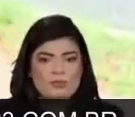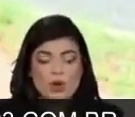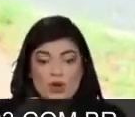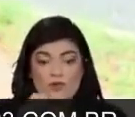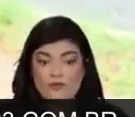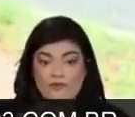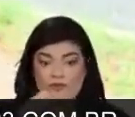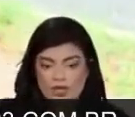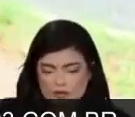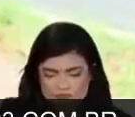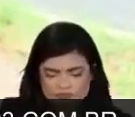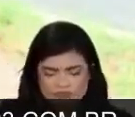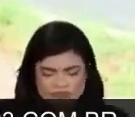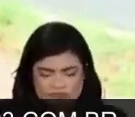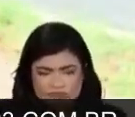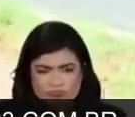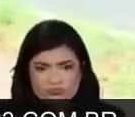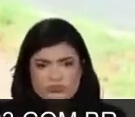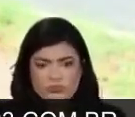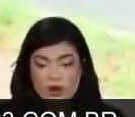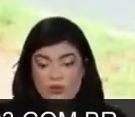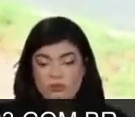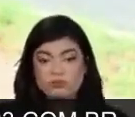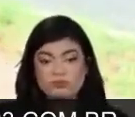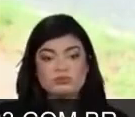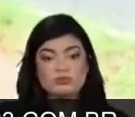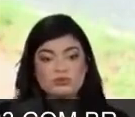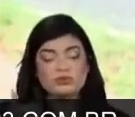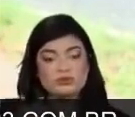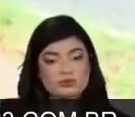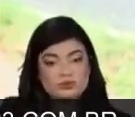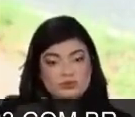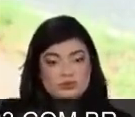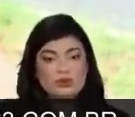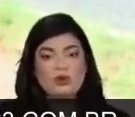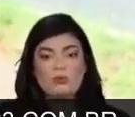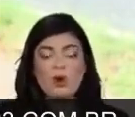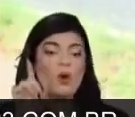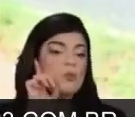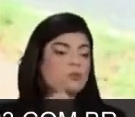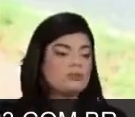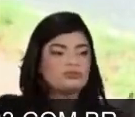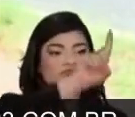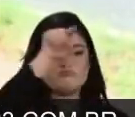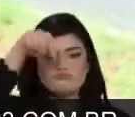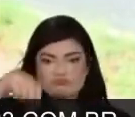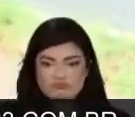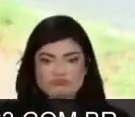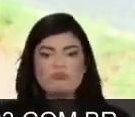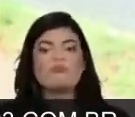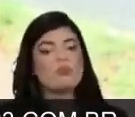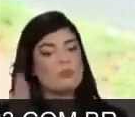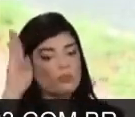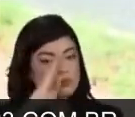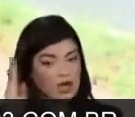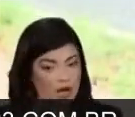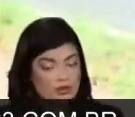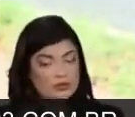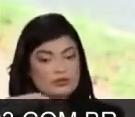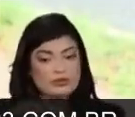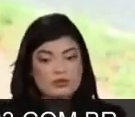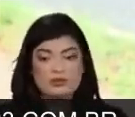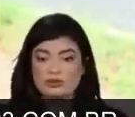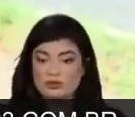dos vírus e eles foram doados pelo Instituto Nacional de saúde dos Estados Unidos e foram encaminhados para o Centro